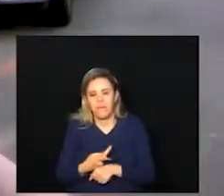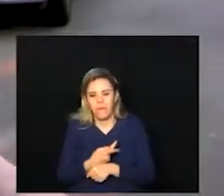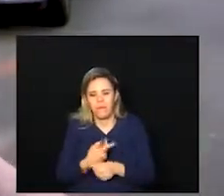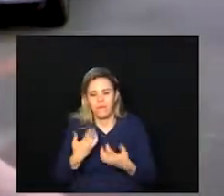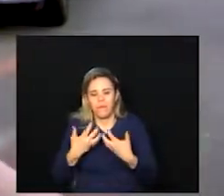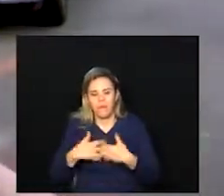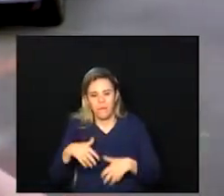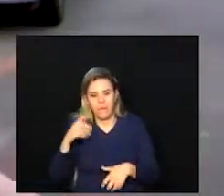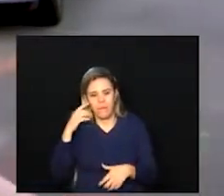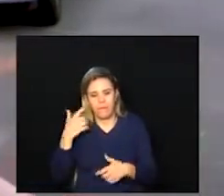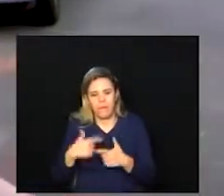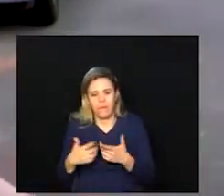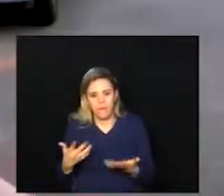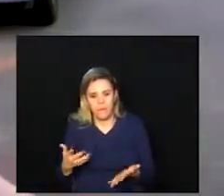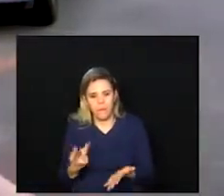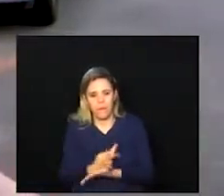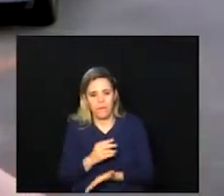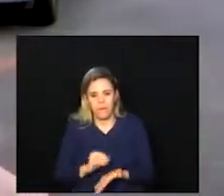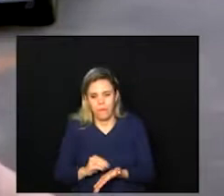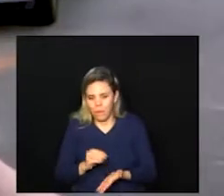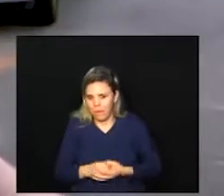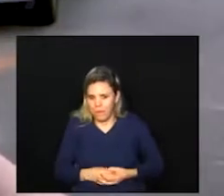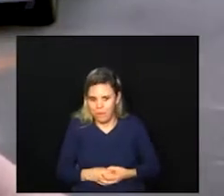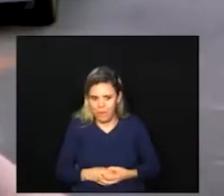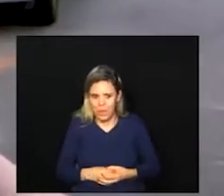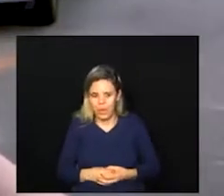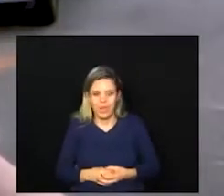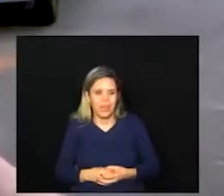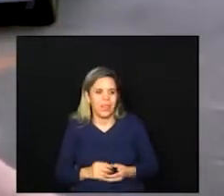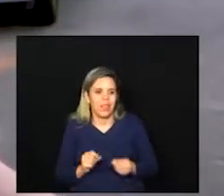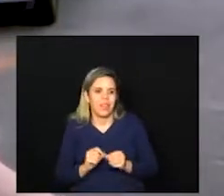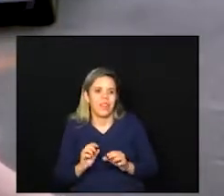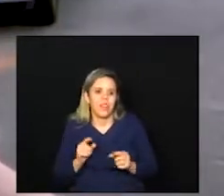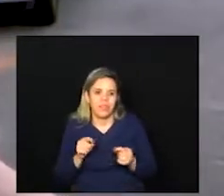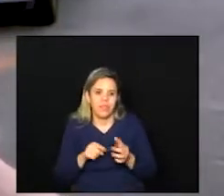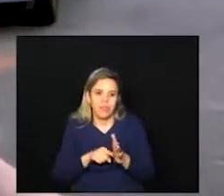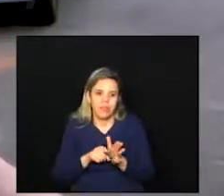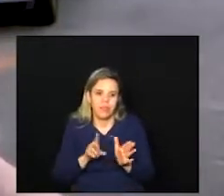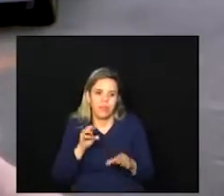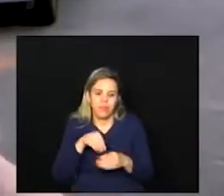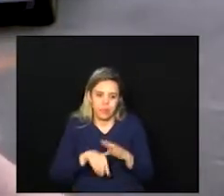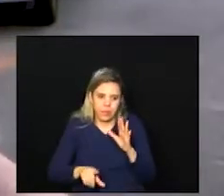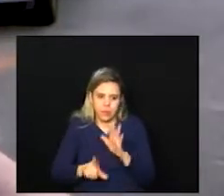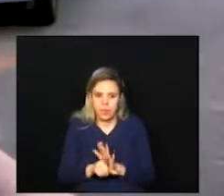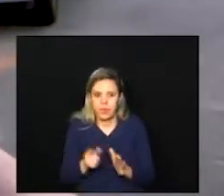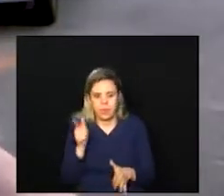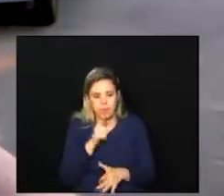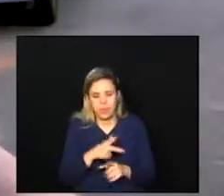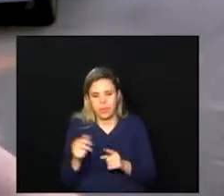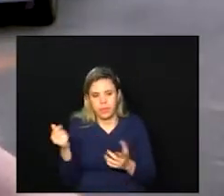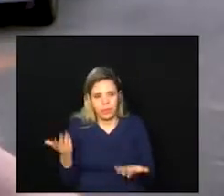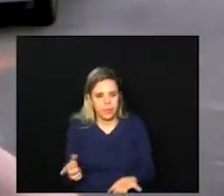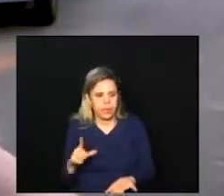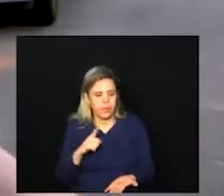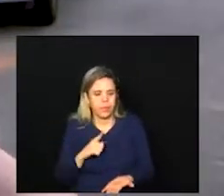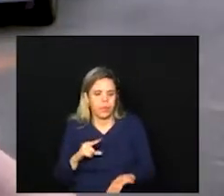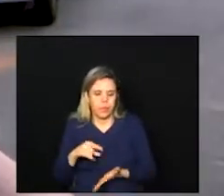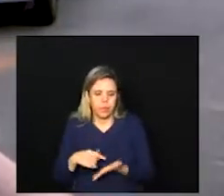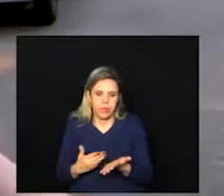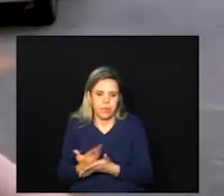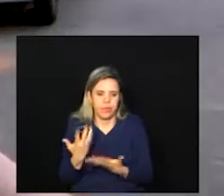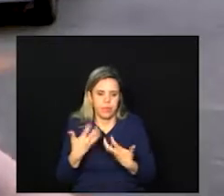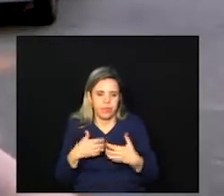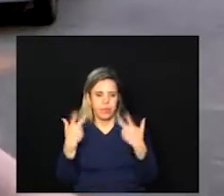sanar essa irregularidade. Então vamos fazer tudo de acordo com a lei para que possamos ter um alvará de